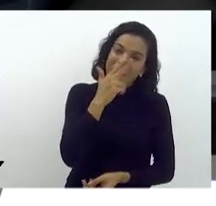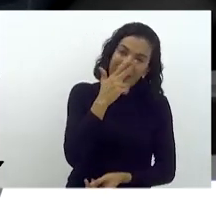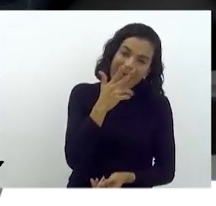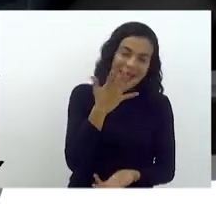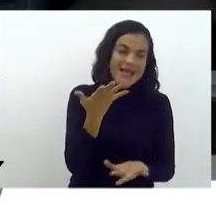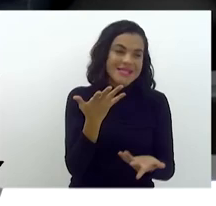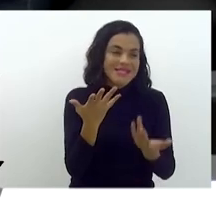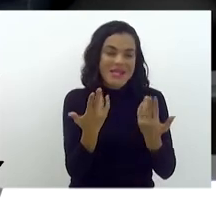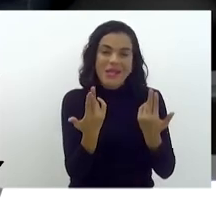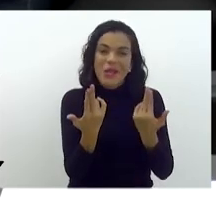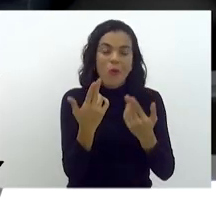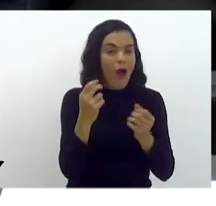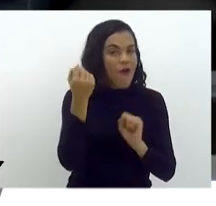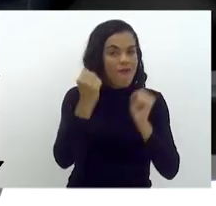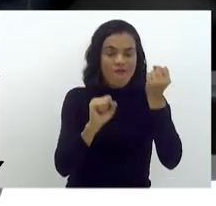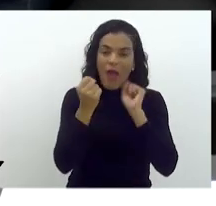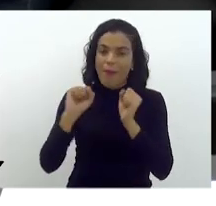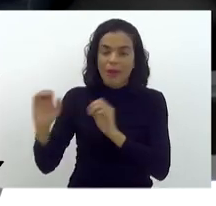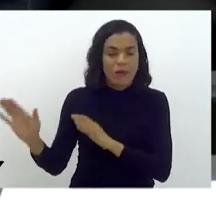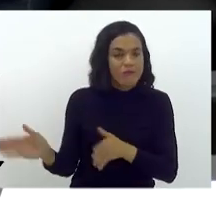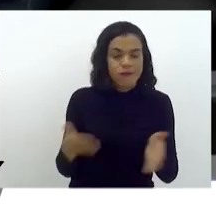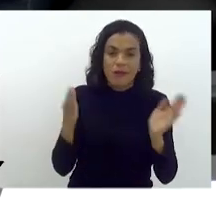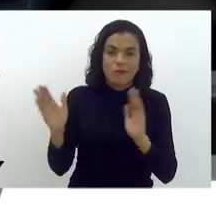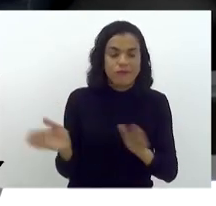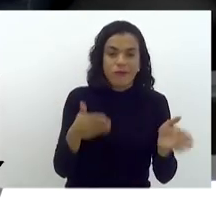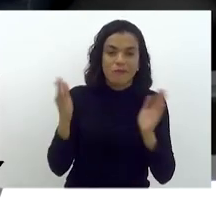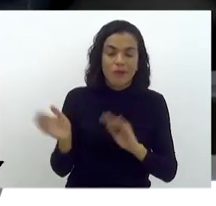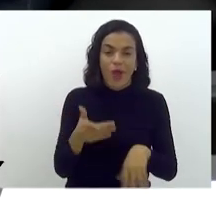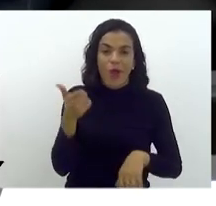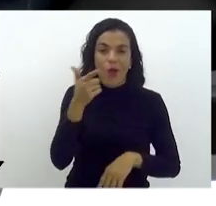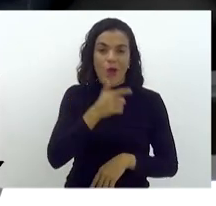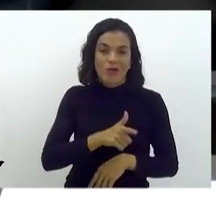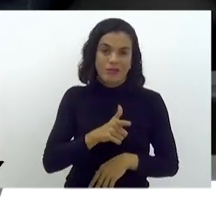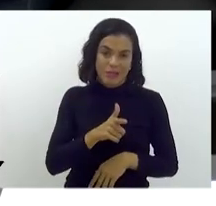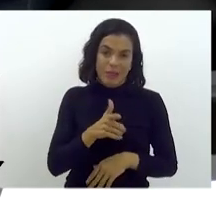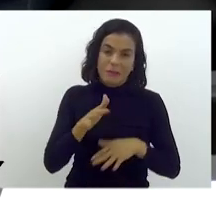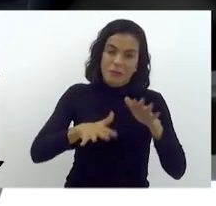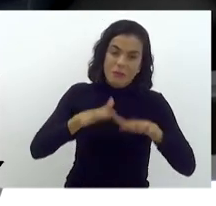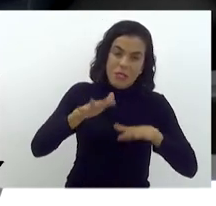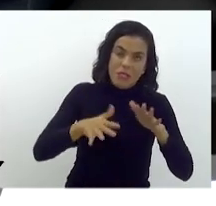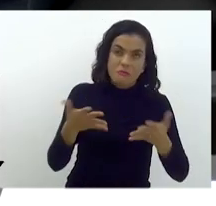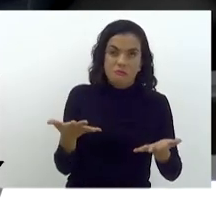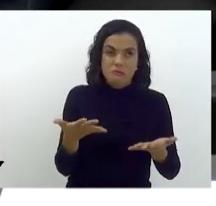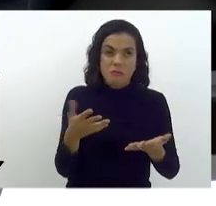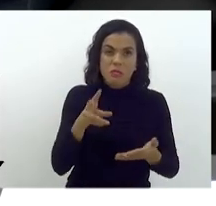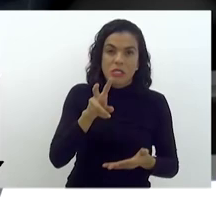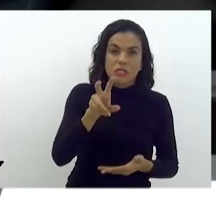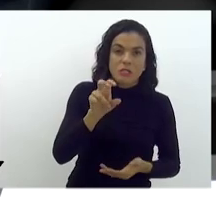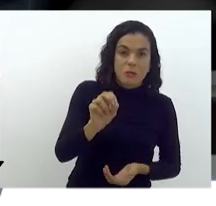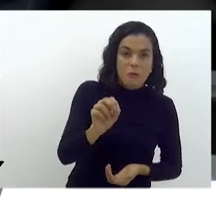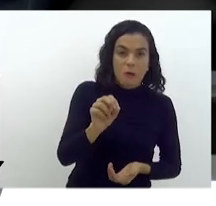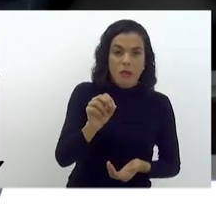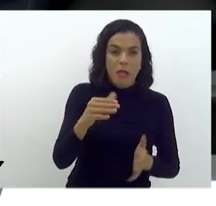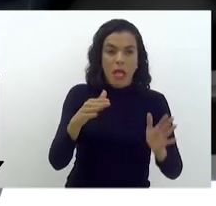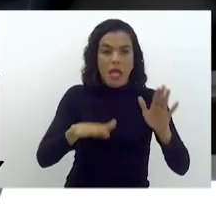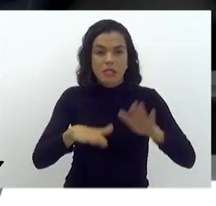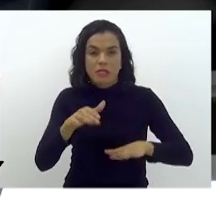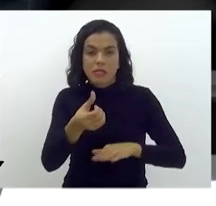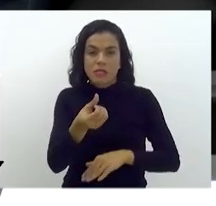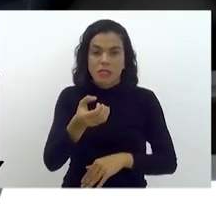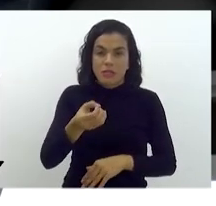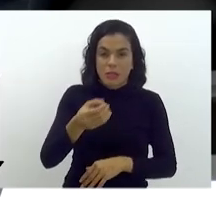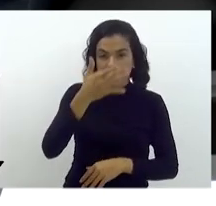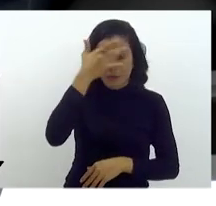produção de fábrica nós conseguimos indiciamento médio de de 50 às vezes 60